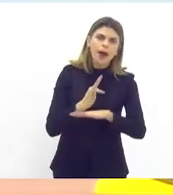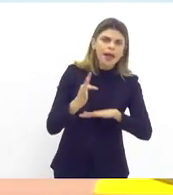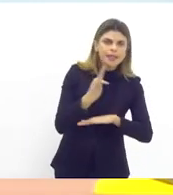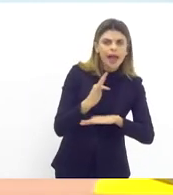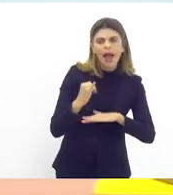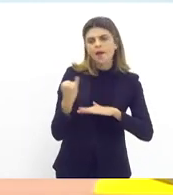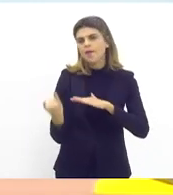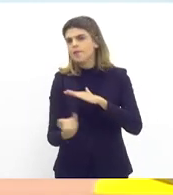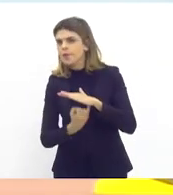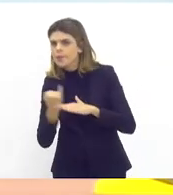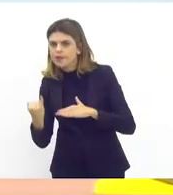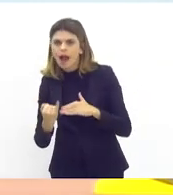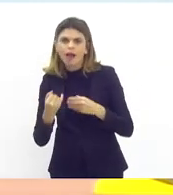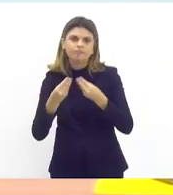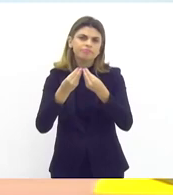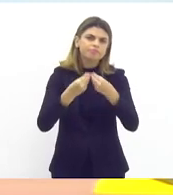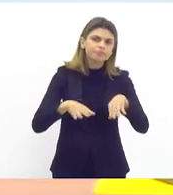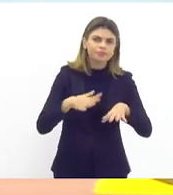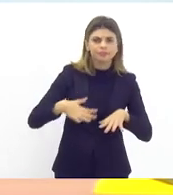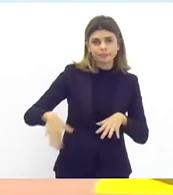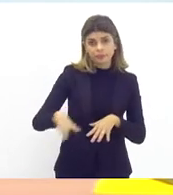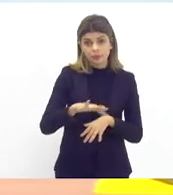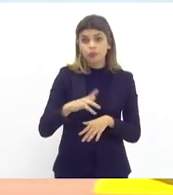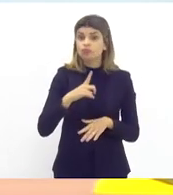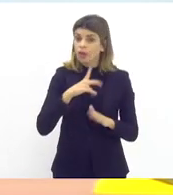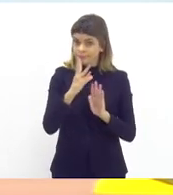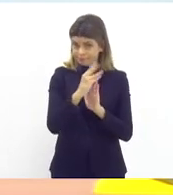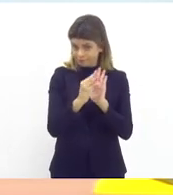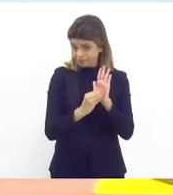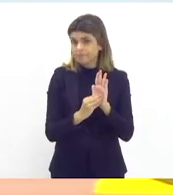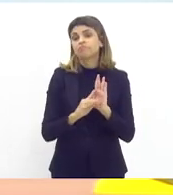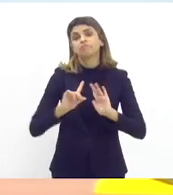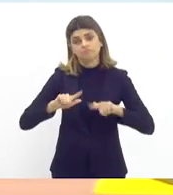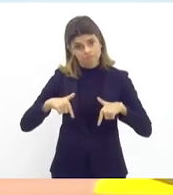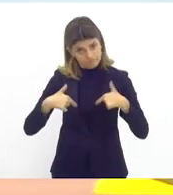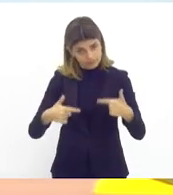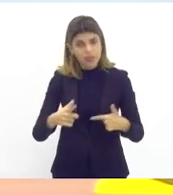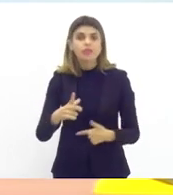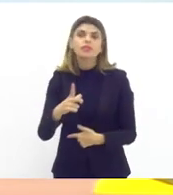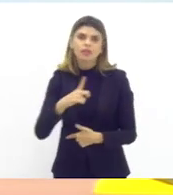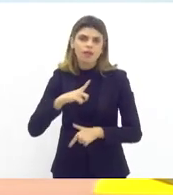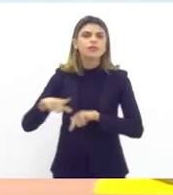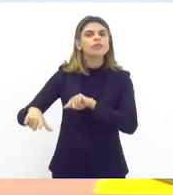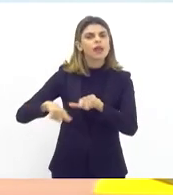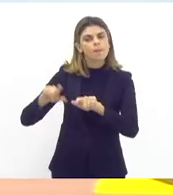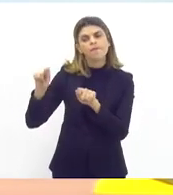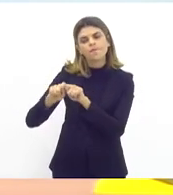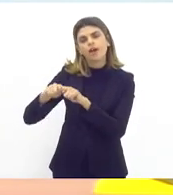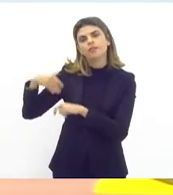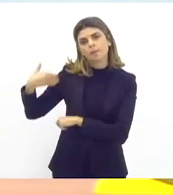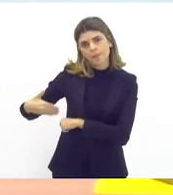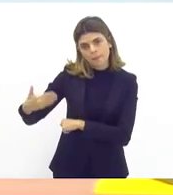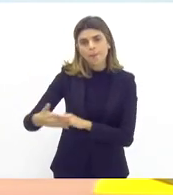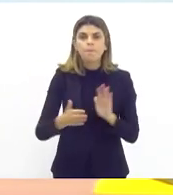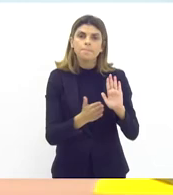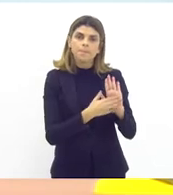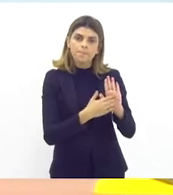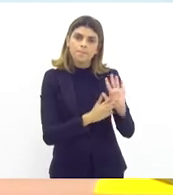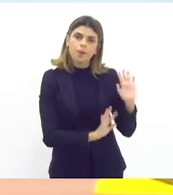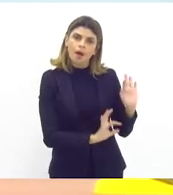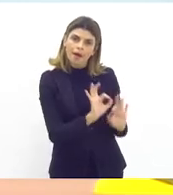que são efeitos relevantes. Então, está na agenda, só dizer para o senhor, está na agenda, tem trabalho sendo feito, as propostas estão sendo